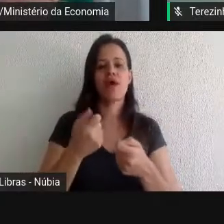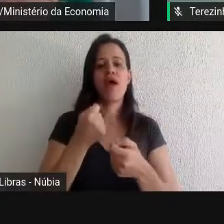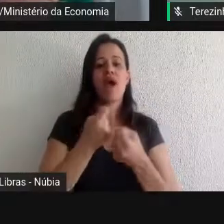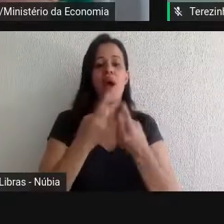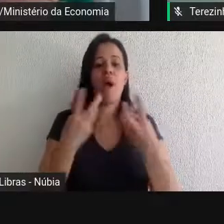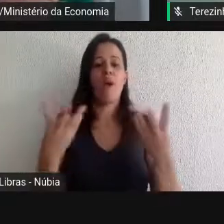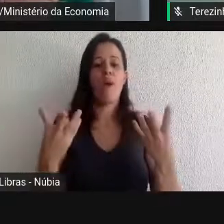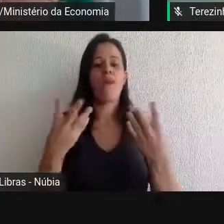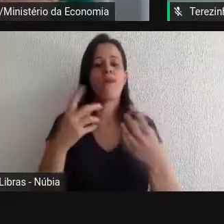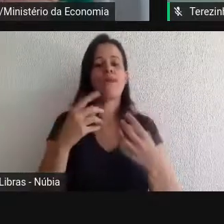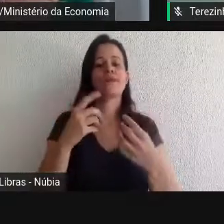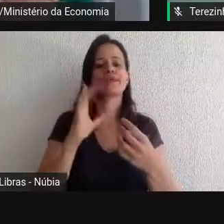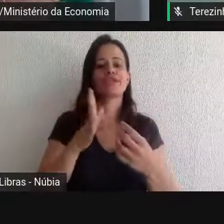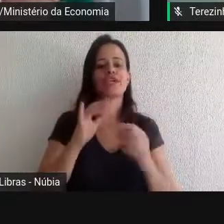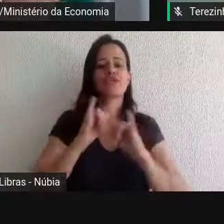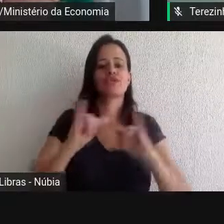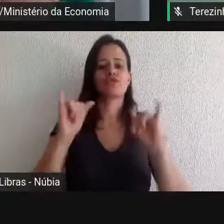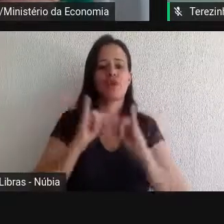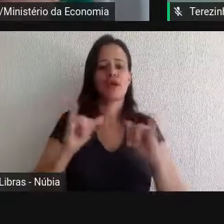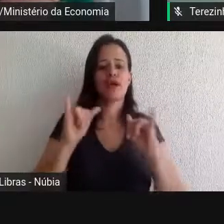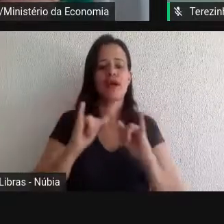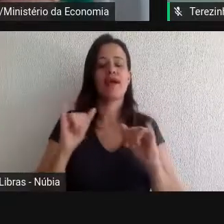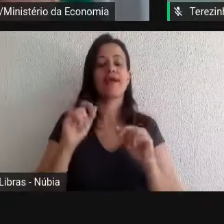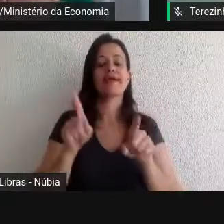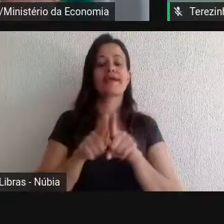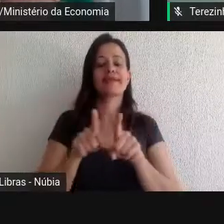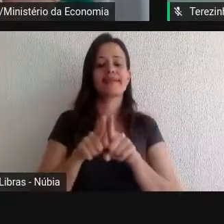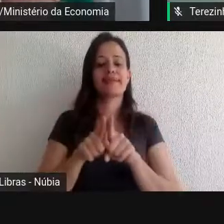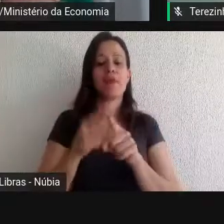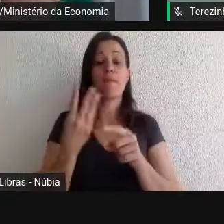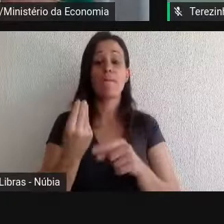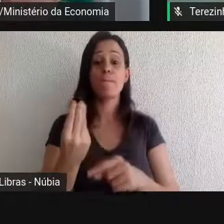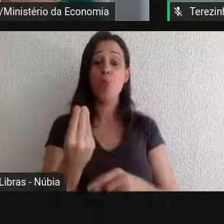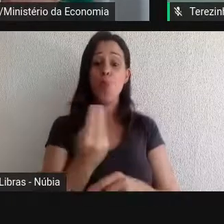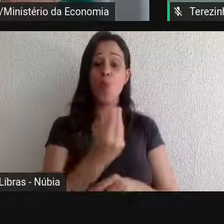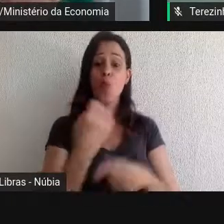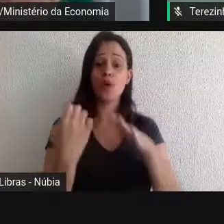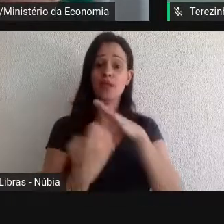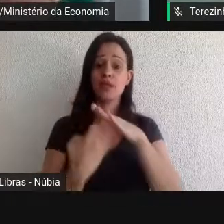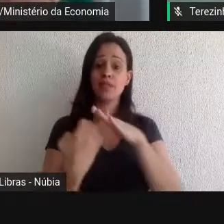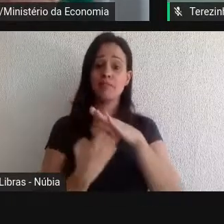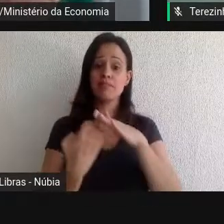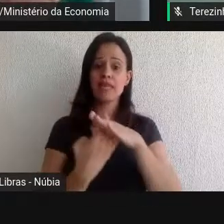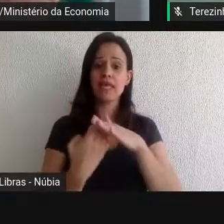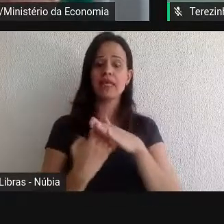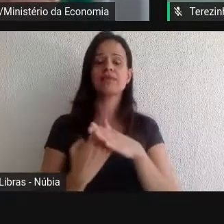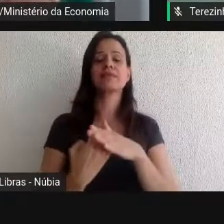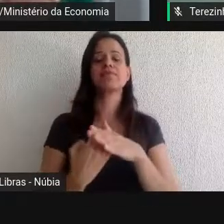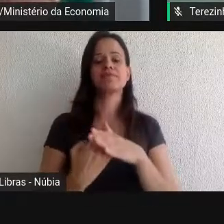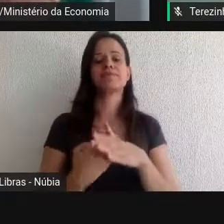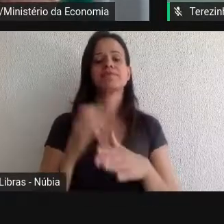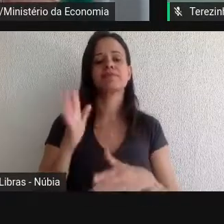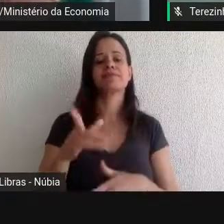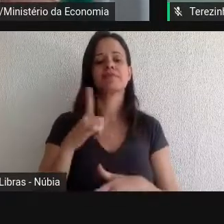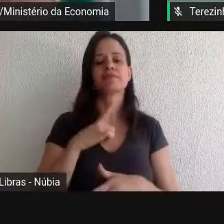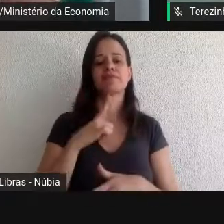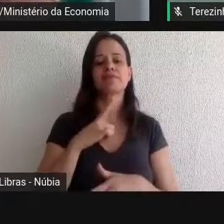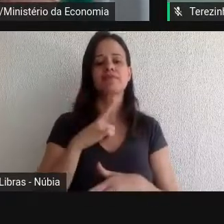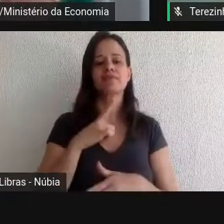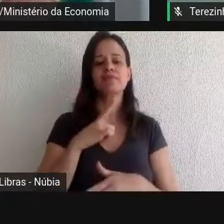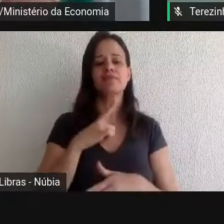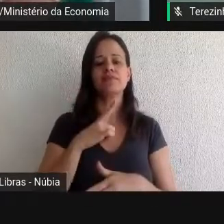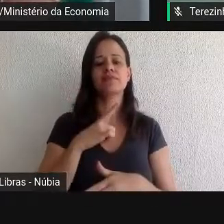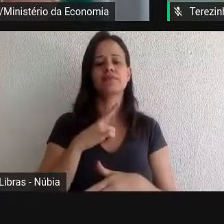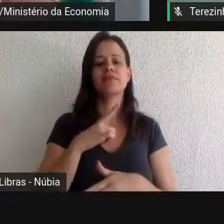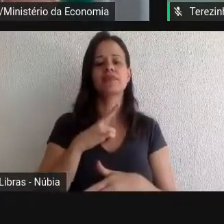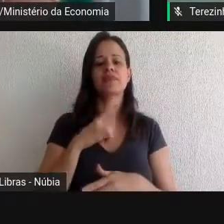sendo divulgados e muitas empresas estão com base